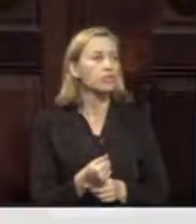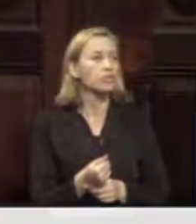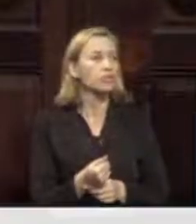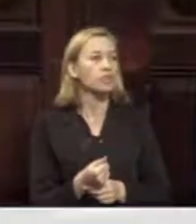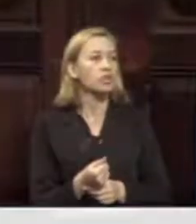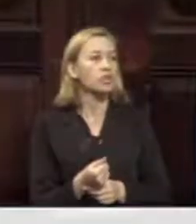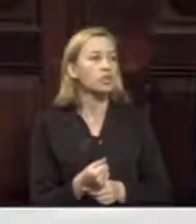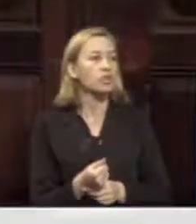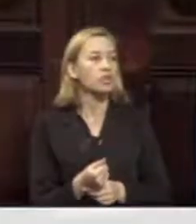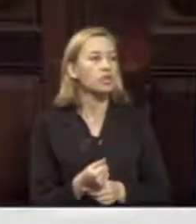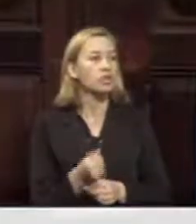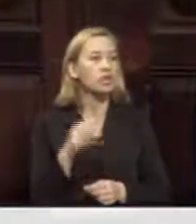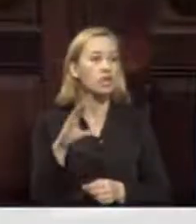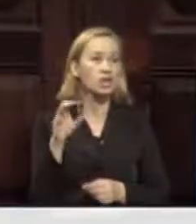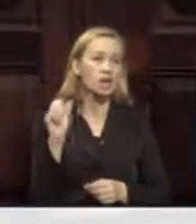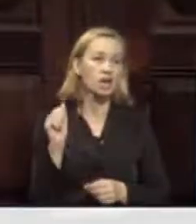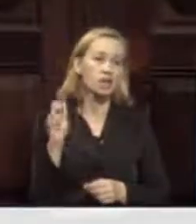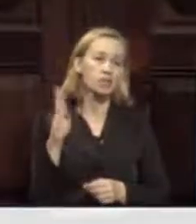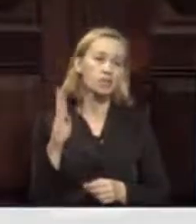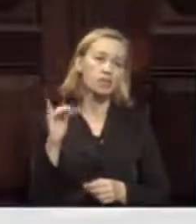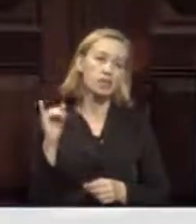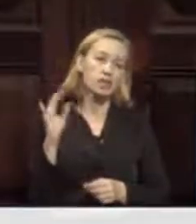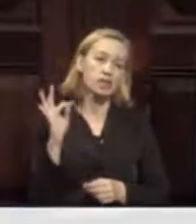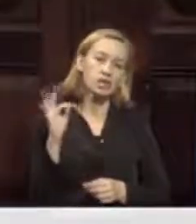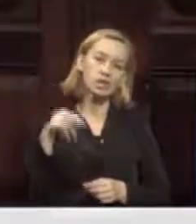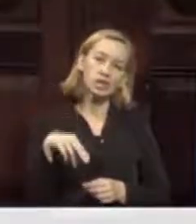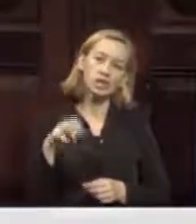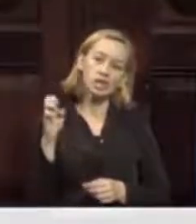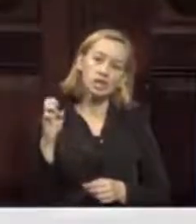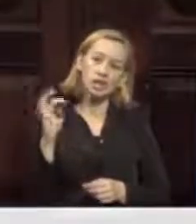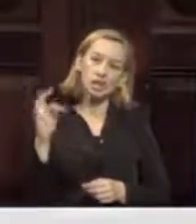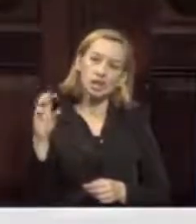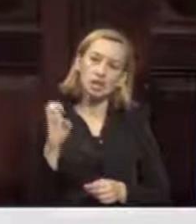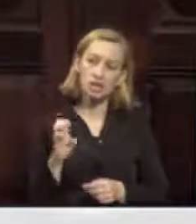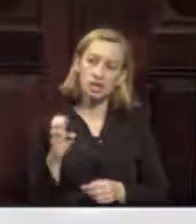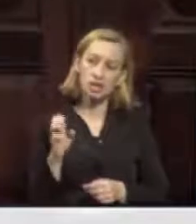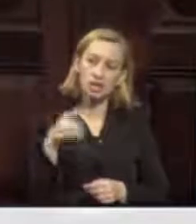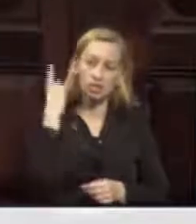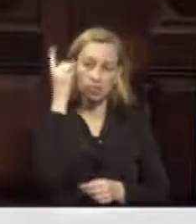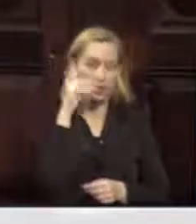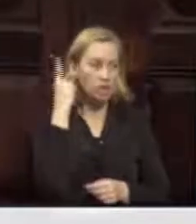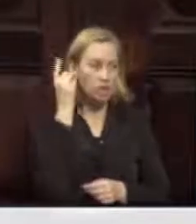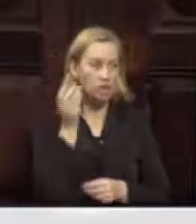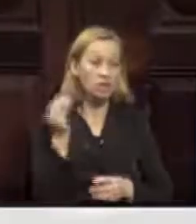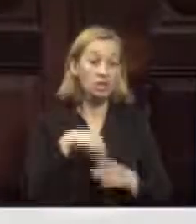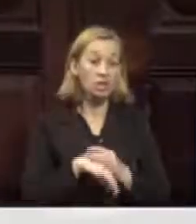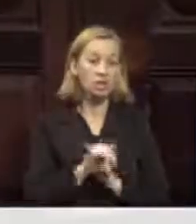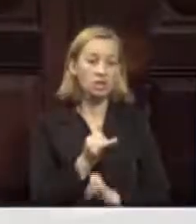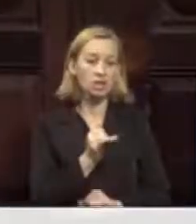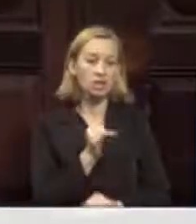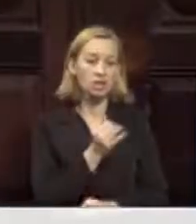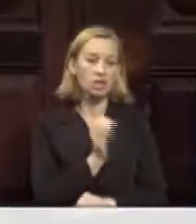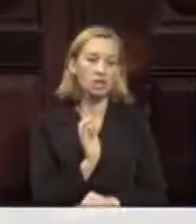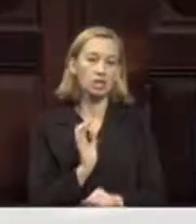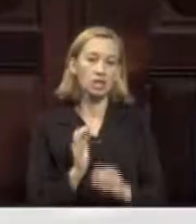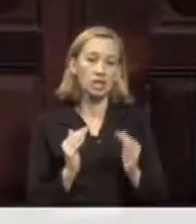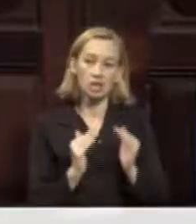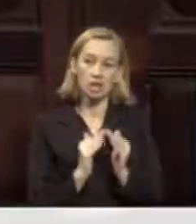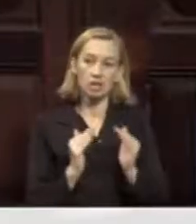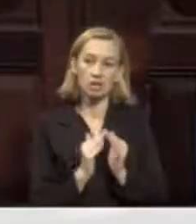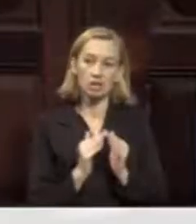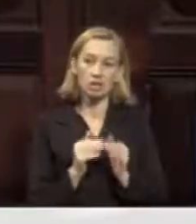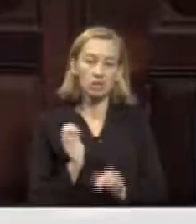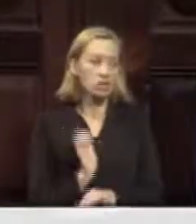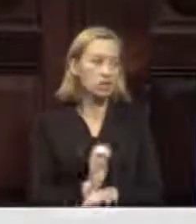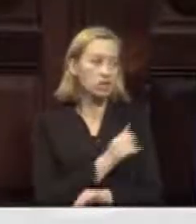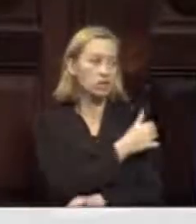dos deputados e deputadas desta casa em relação aos serviços de transporte prestados no estado do Rio de Janeiro,